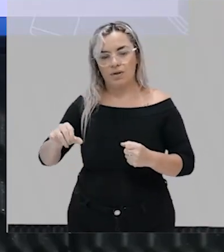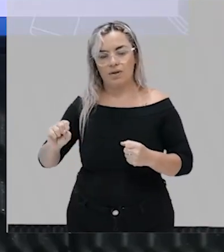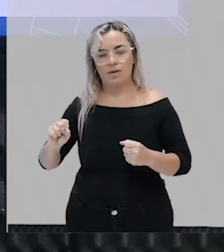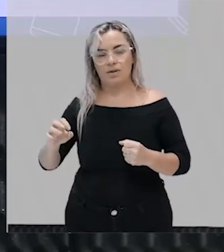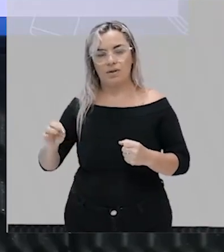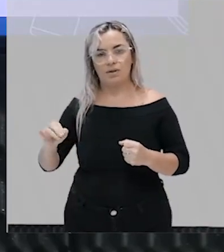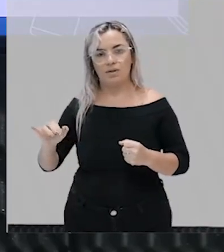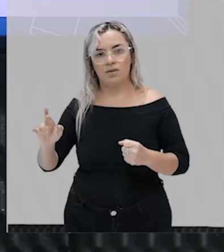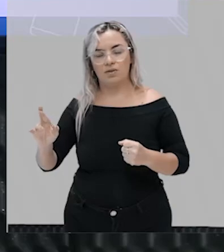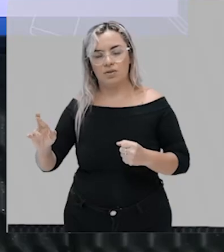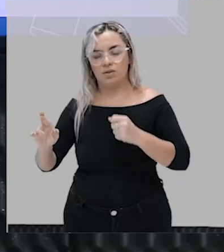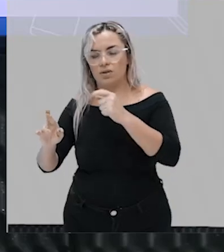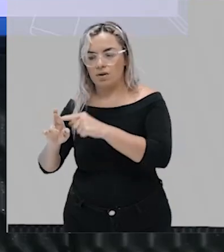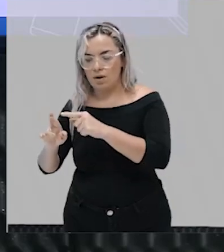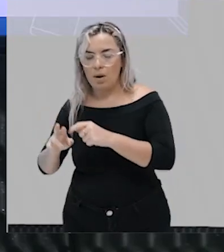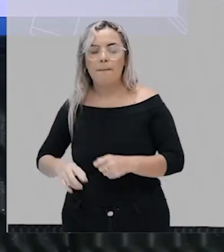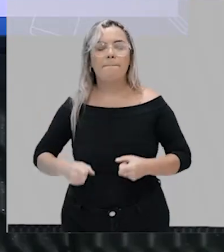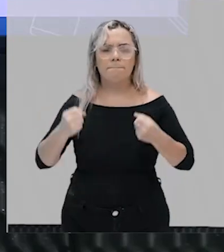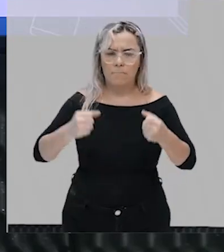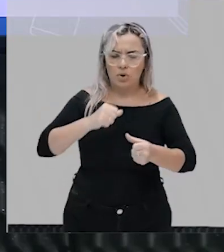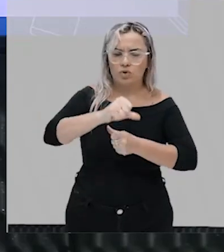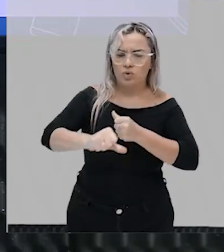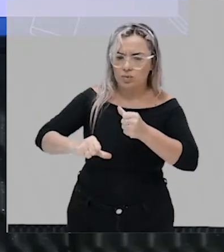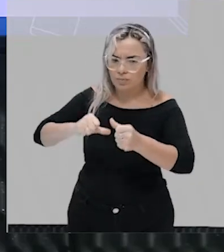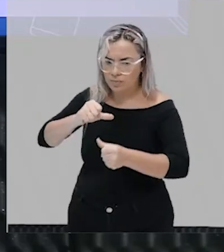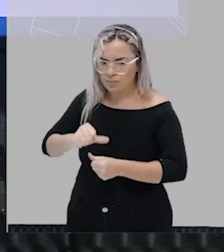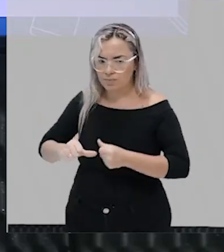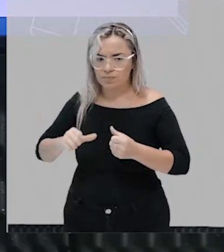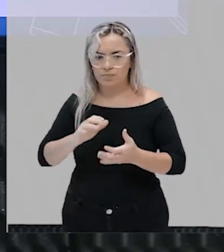relação profunda entre homem e sociedade que os